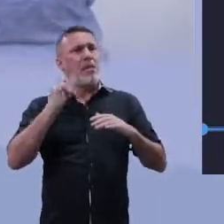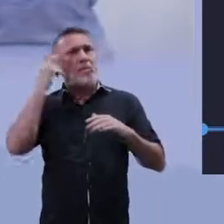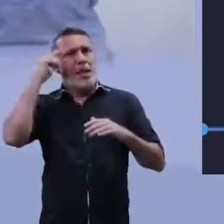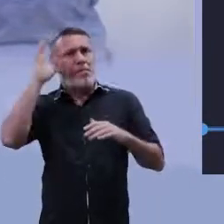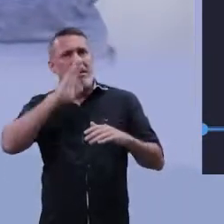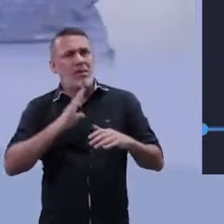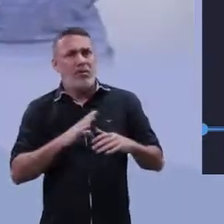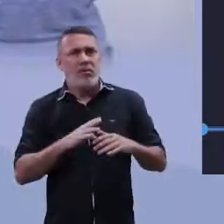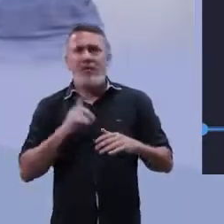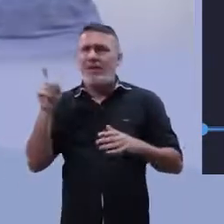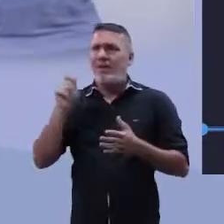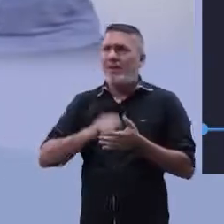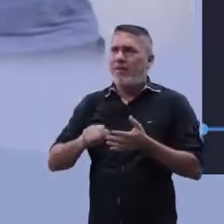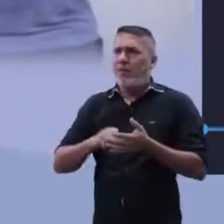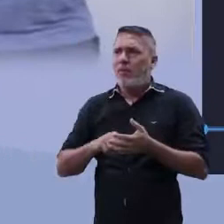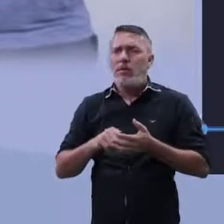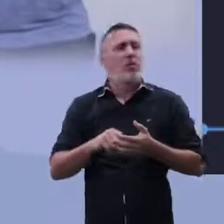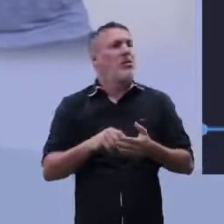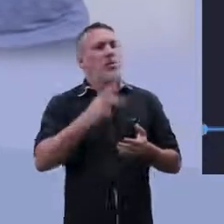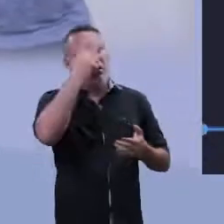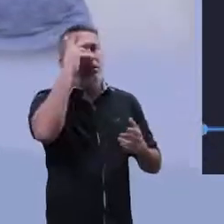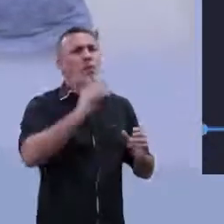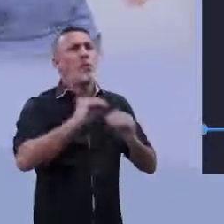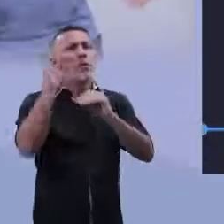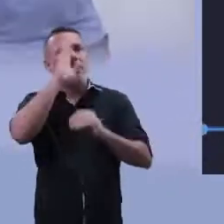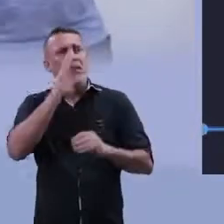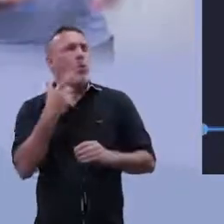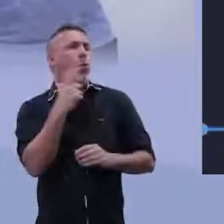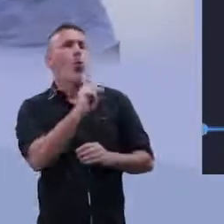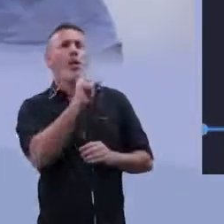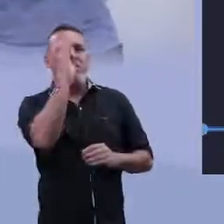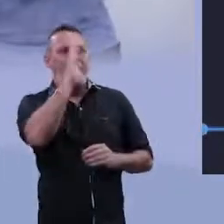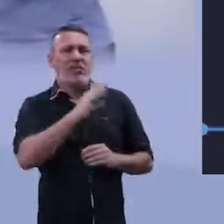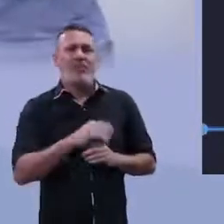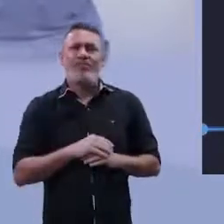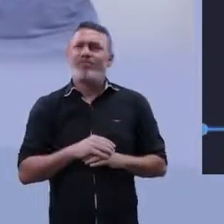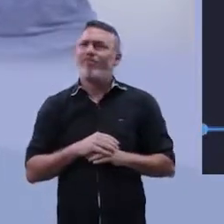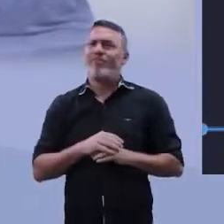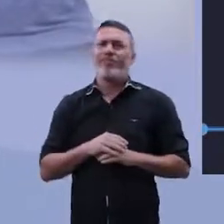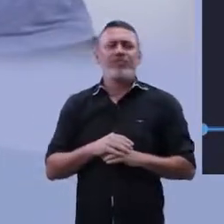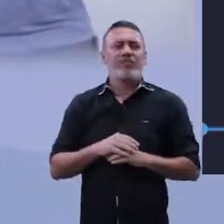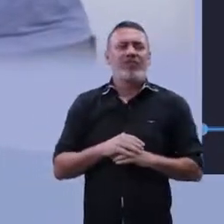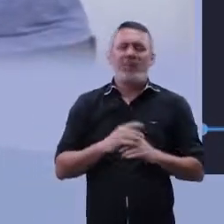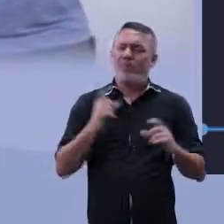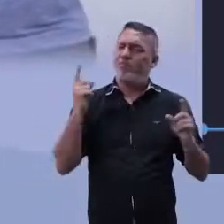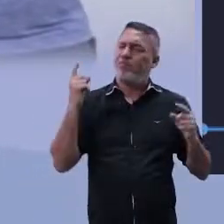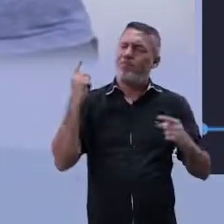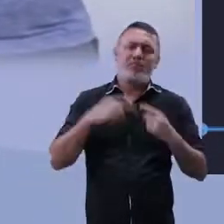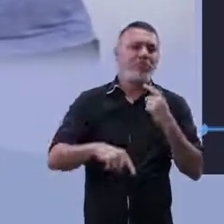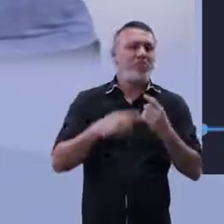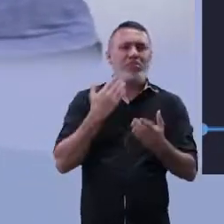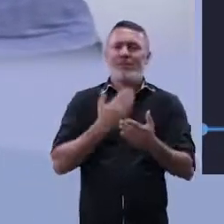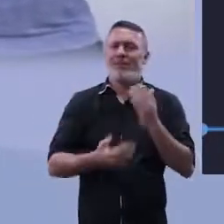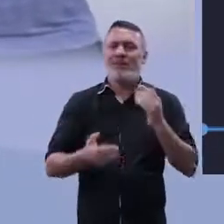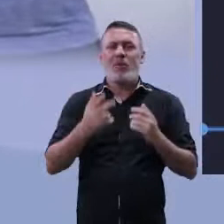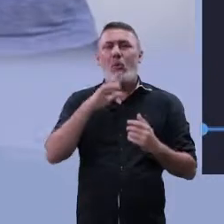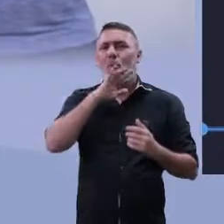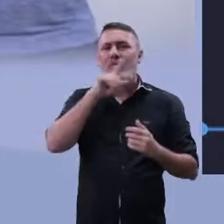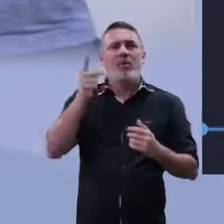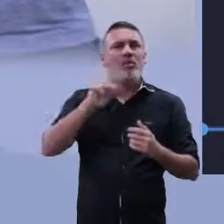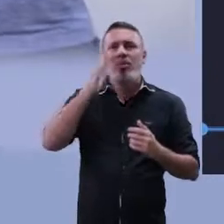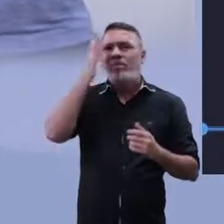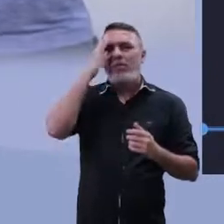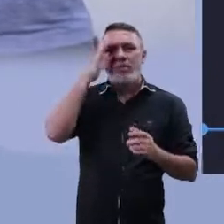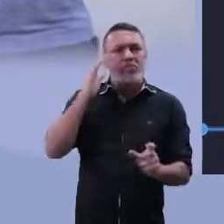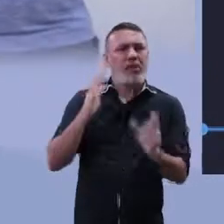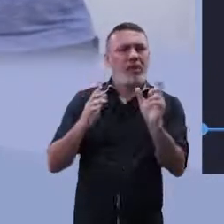o Brasil. Eu falei, tá, mas o que você escreveu? Não, que as pessoas estão saindo porque não aguentam mais o Brasil. Fuga total do tema. Uma